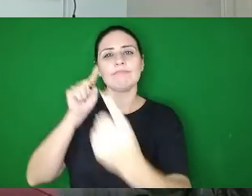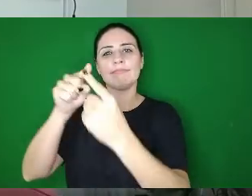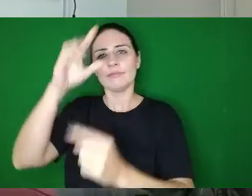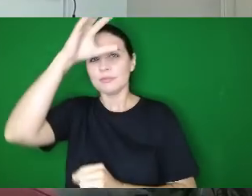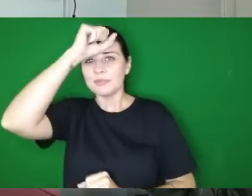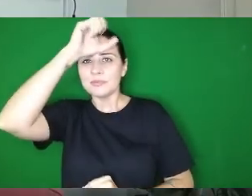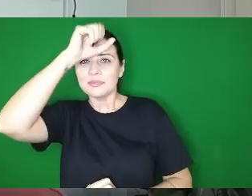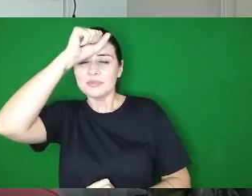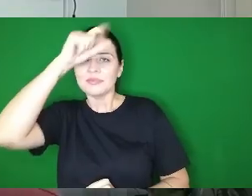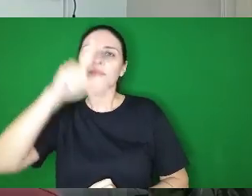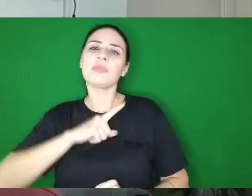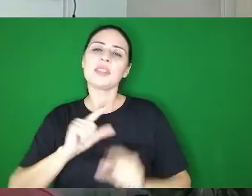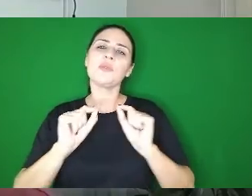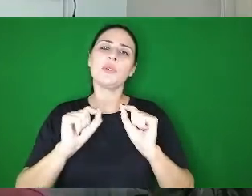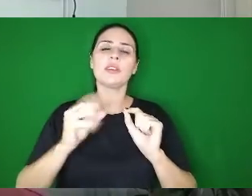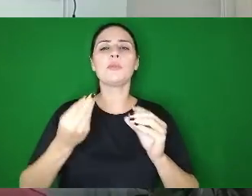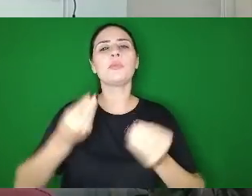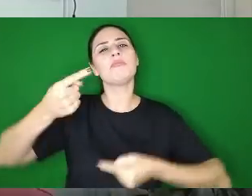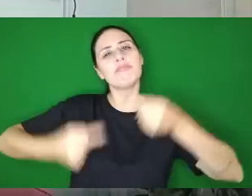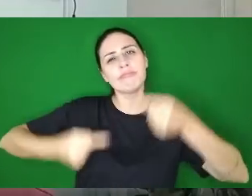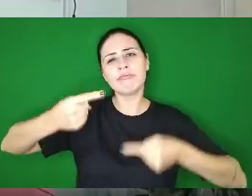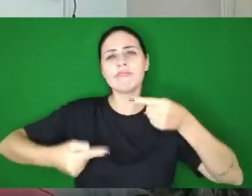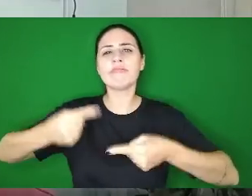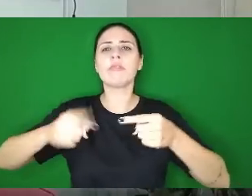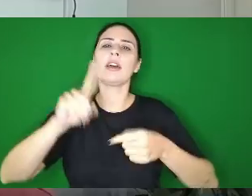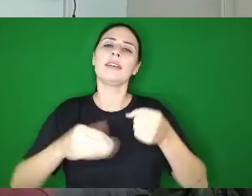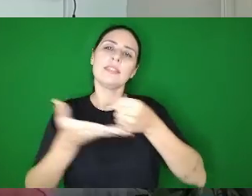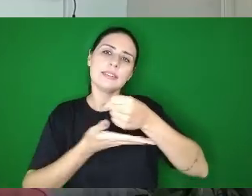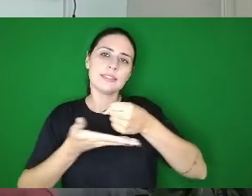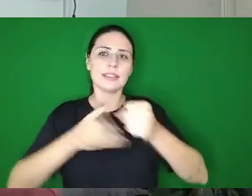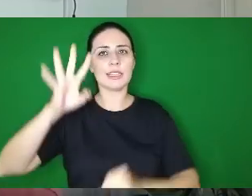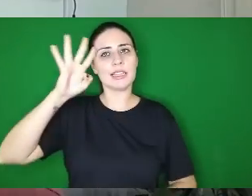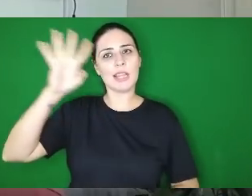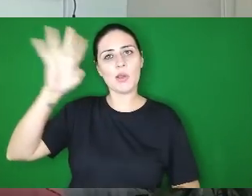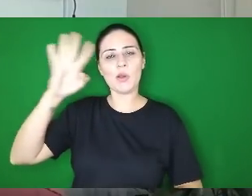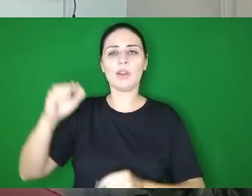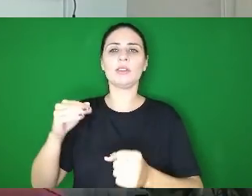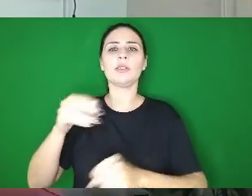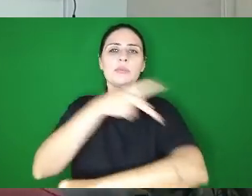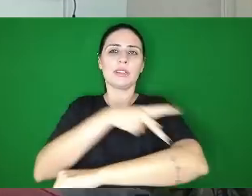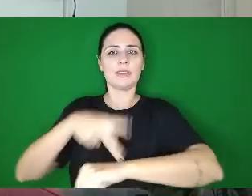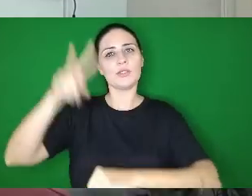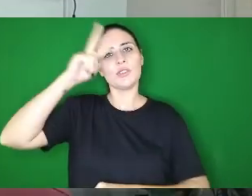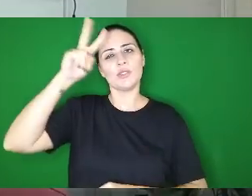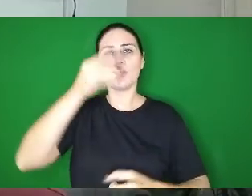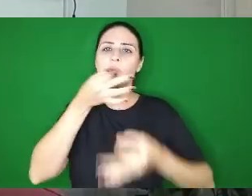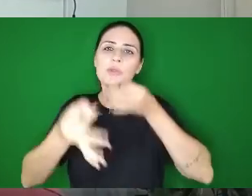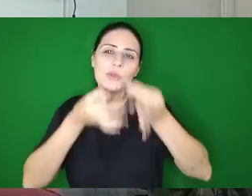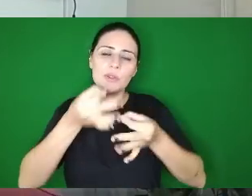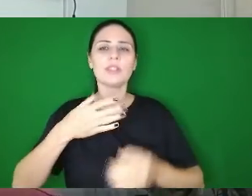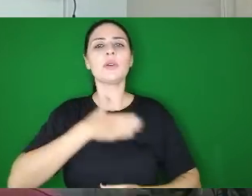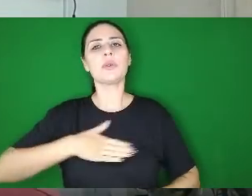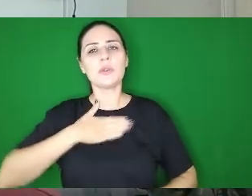que existe muito essa discussão em relação à fundamentação da pedagogia histórico-crítica. Então, eu queria que a professora,